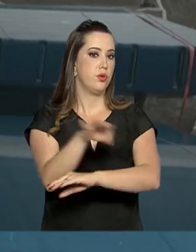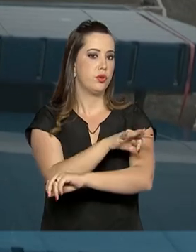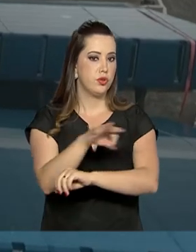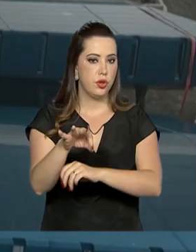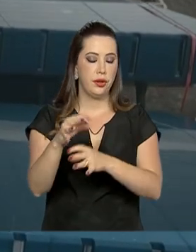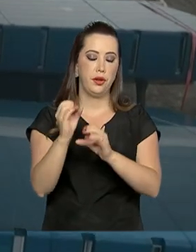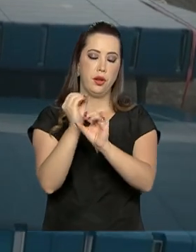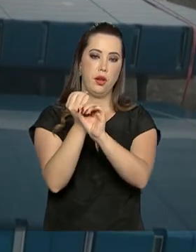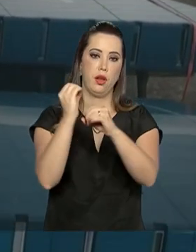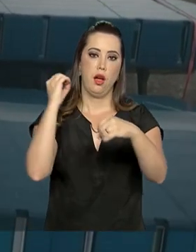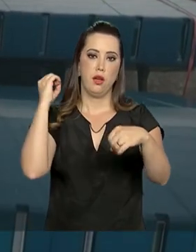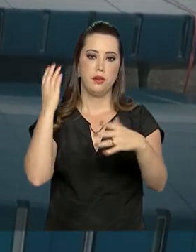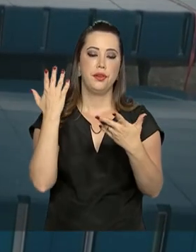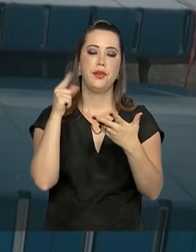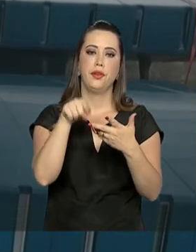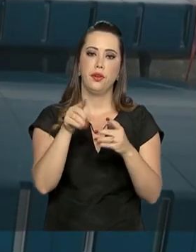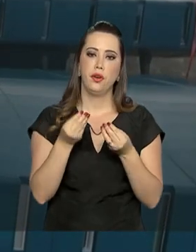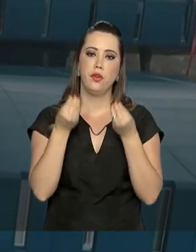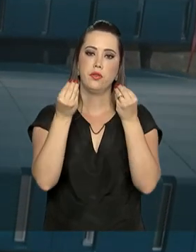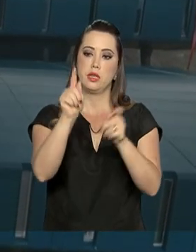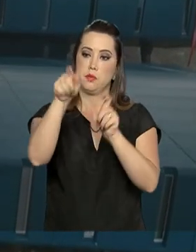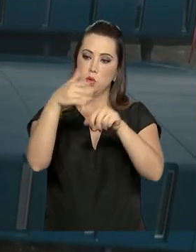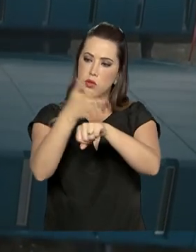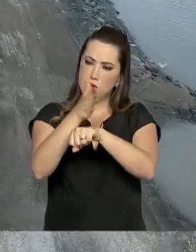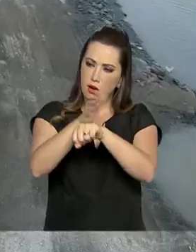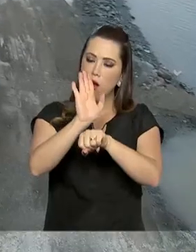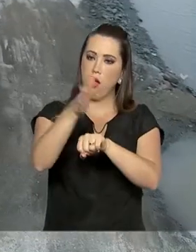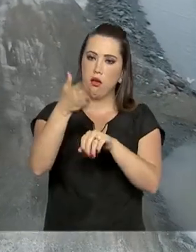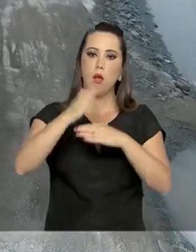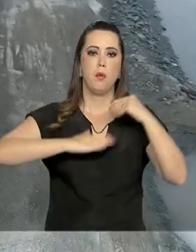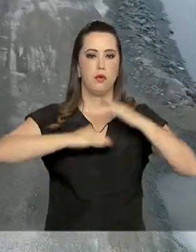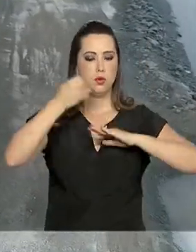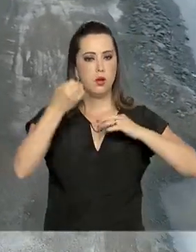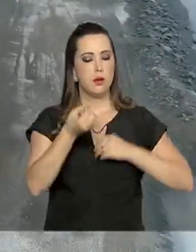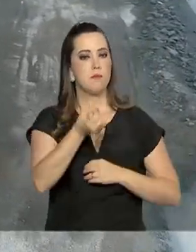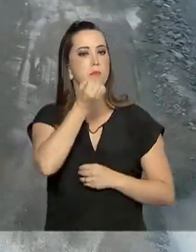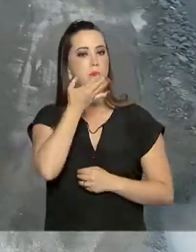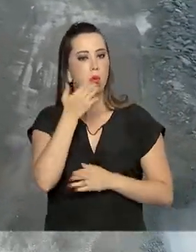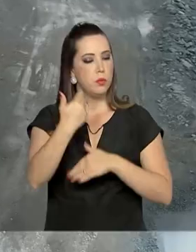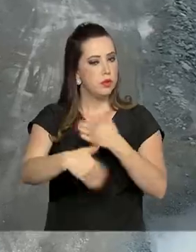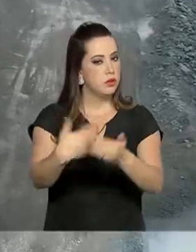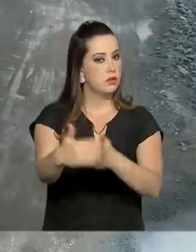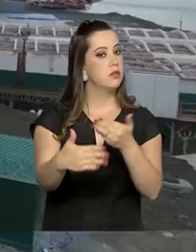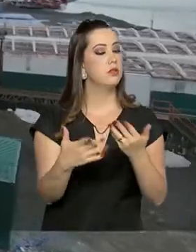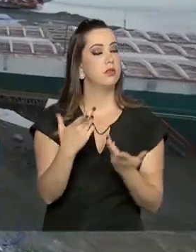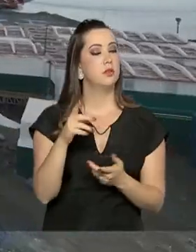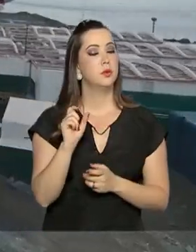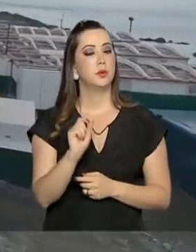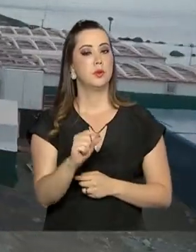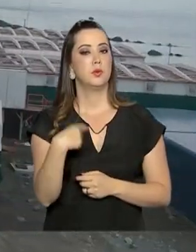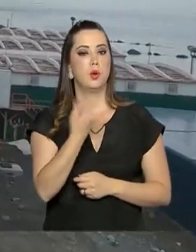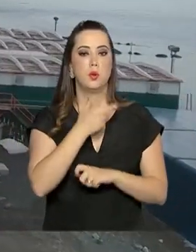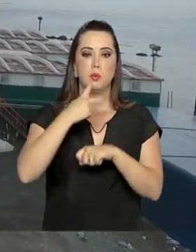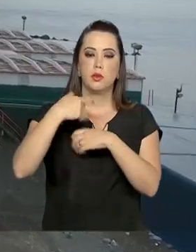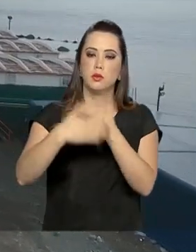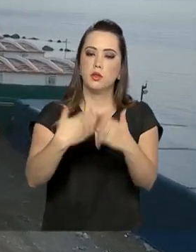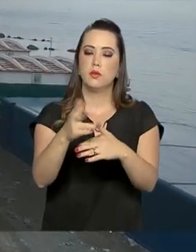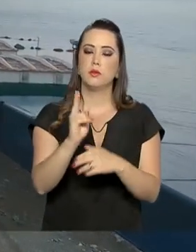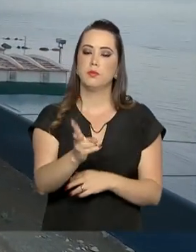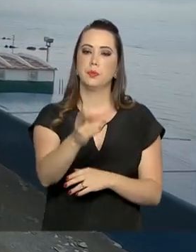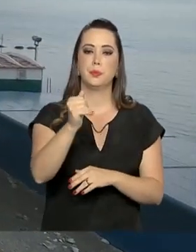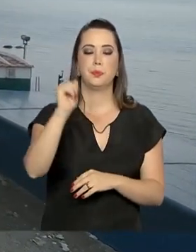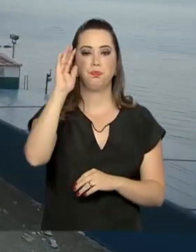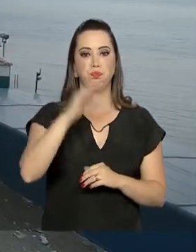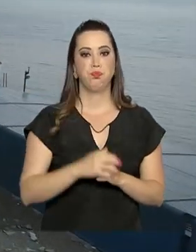que fornecem gente especializada, capacitada para desenvolver e a fazer com que o nosso país avance cada vez